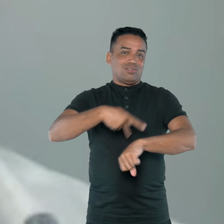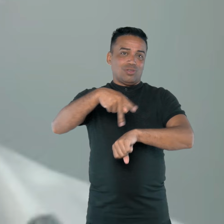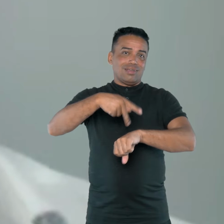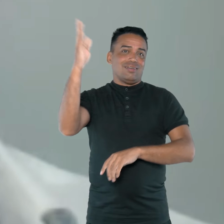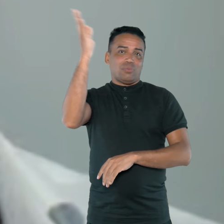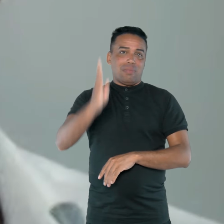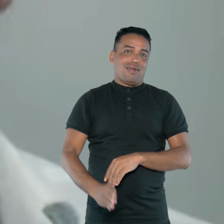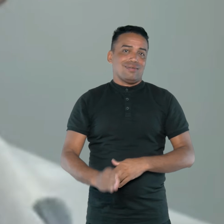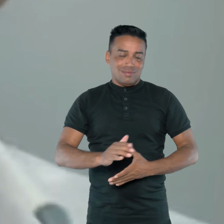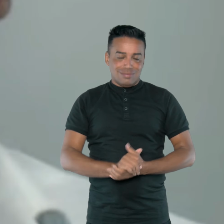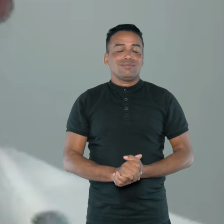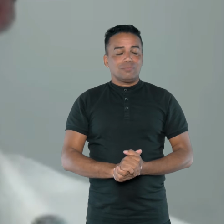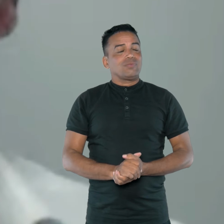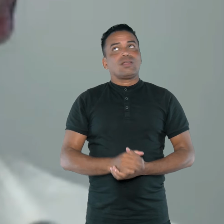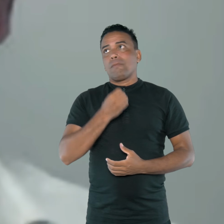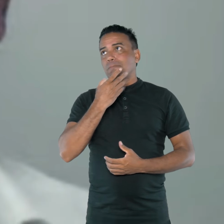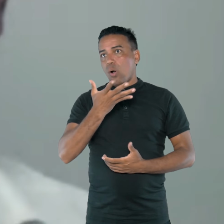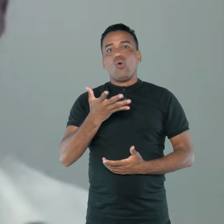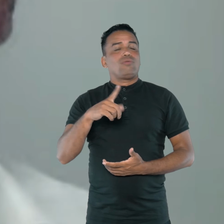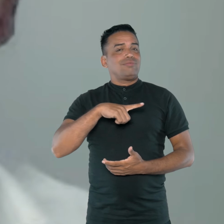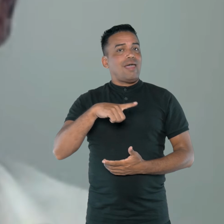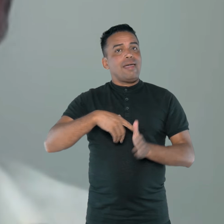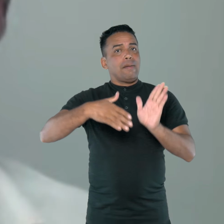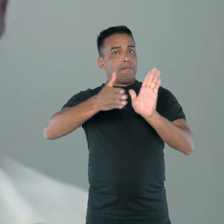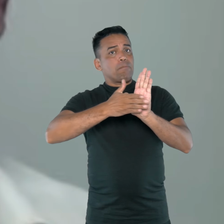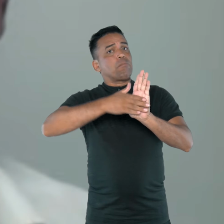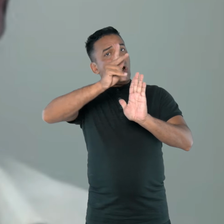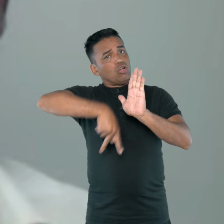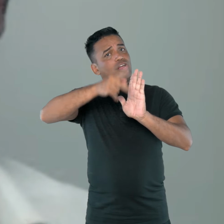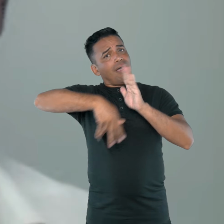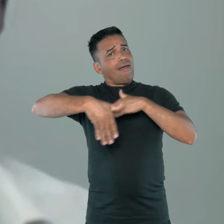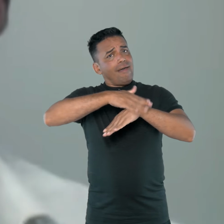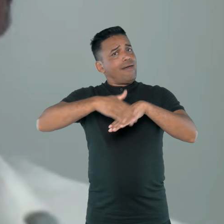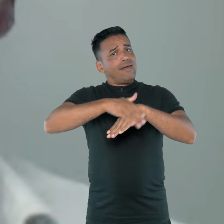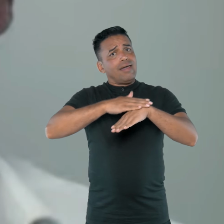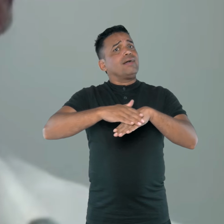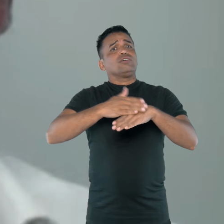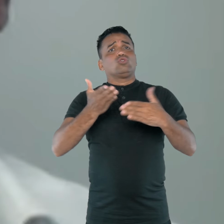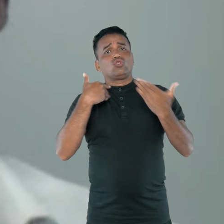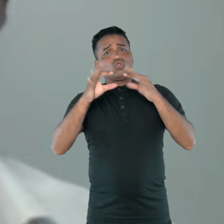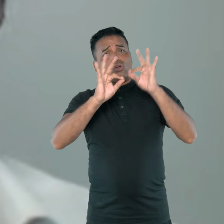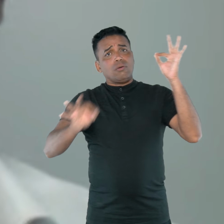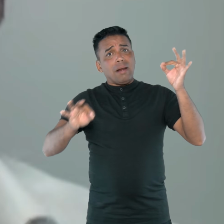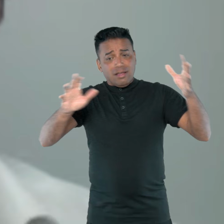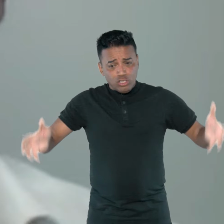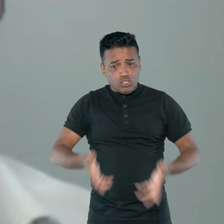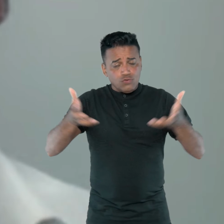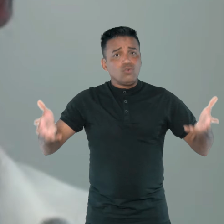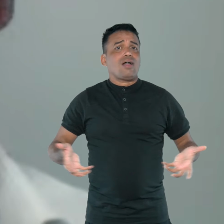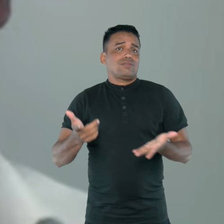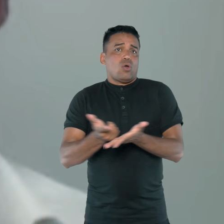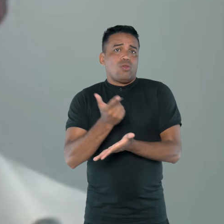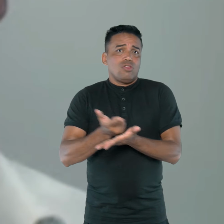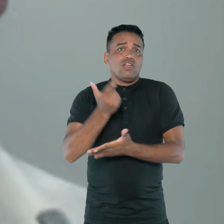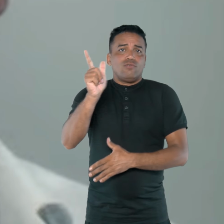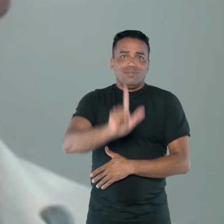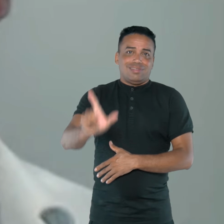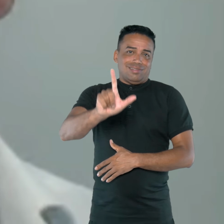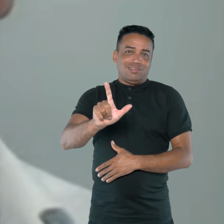país, né. Então é muito bom ter movimentos, né, e ter programas, nichos especiais para essa divulgação,